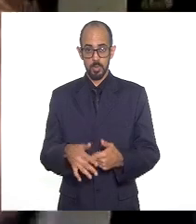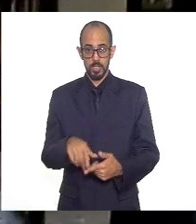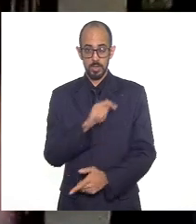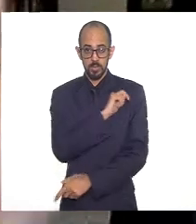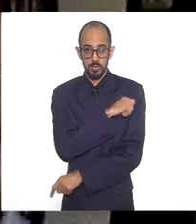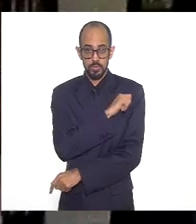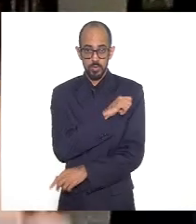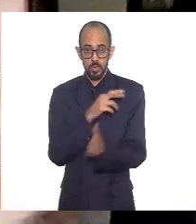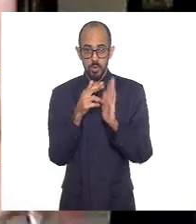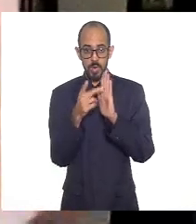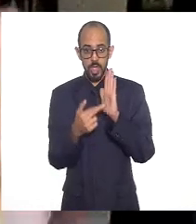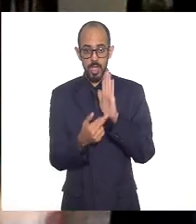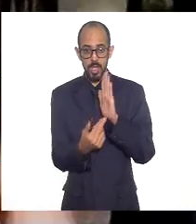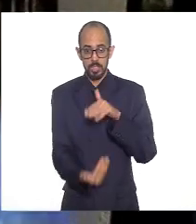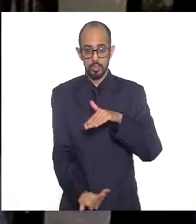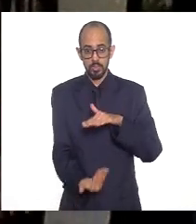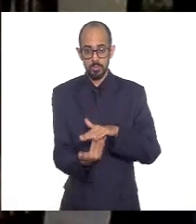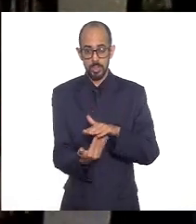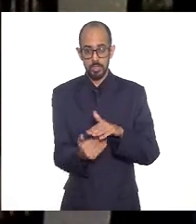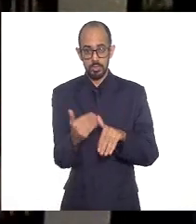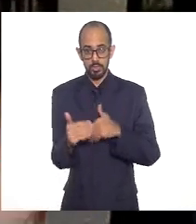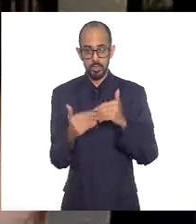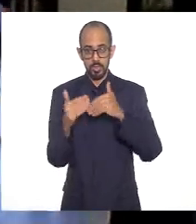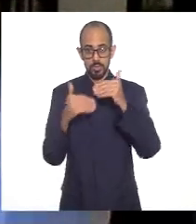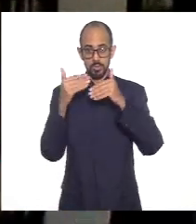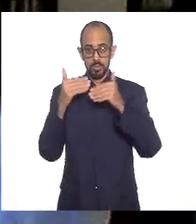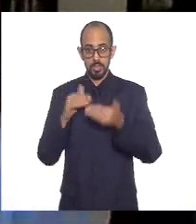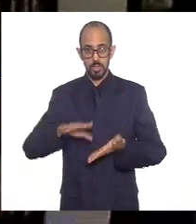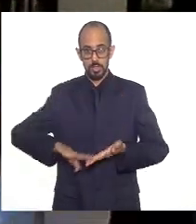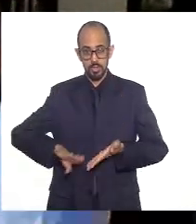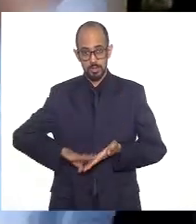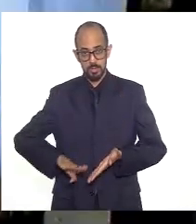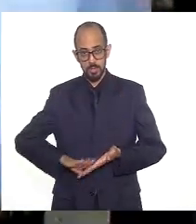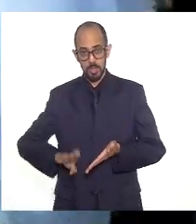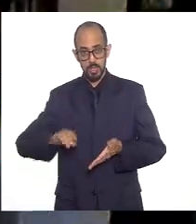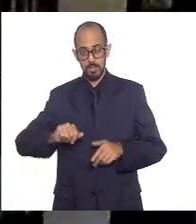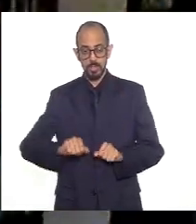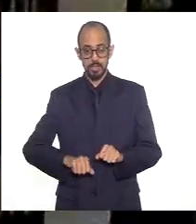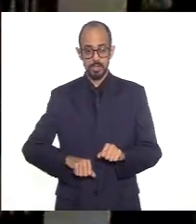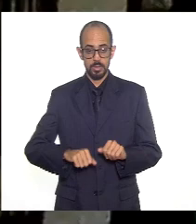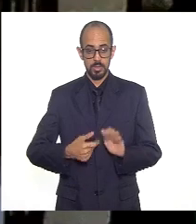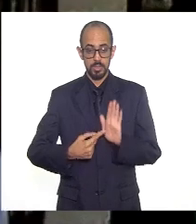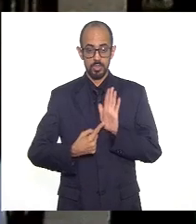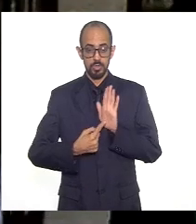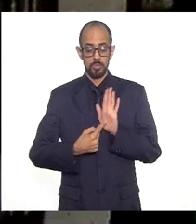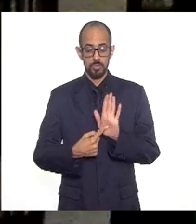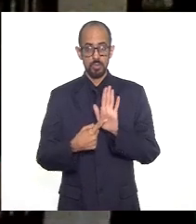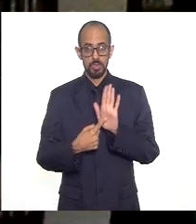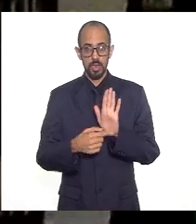de limitação de crescimento das despesas frente ao índice da inflação do IPCA.